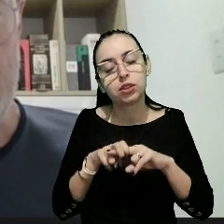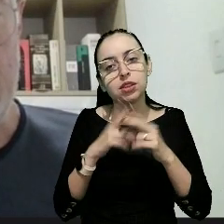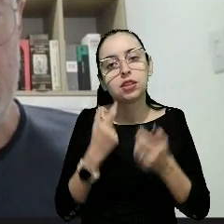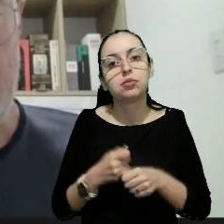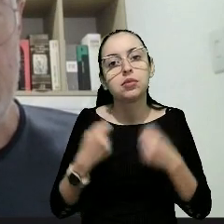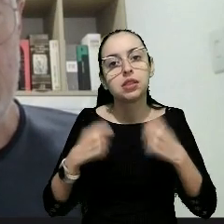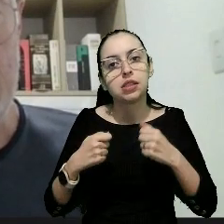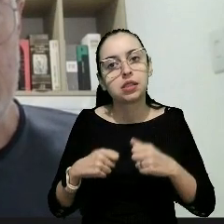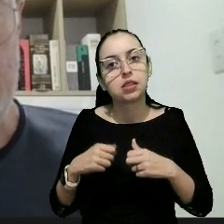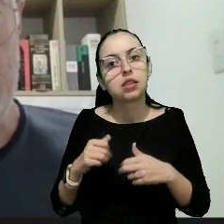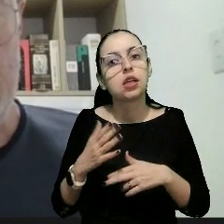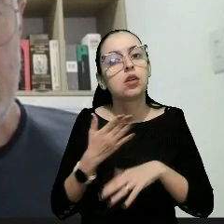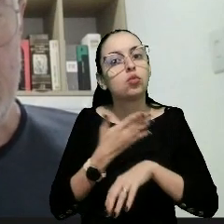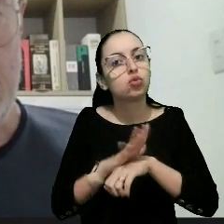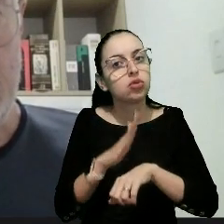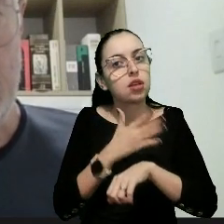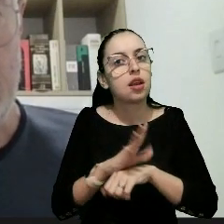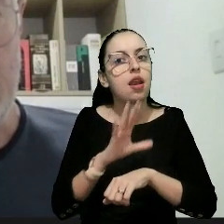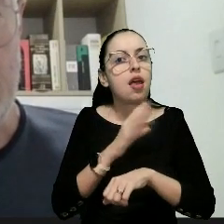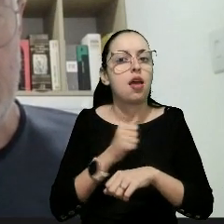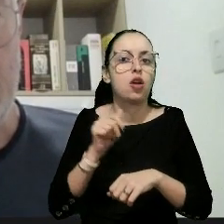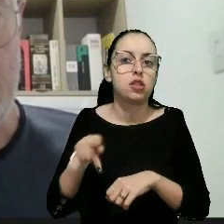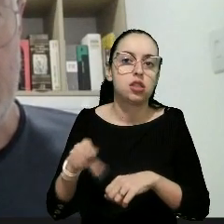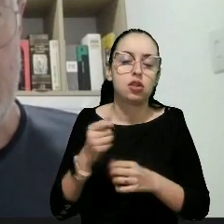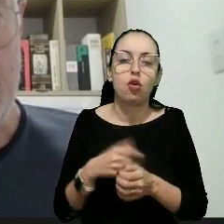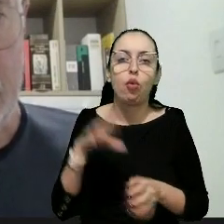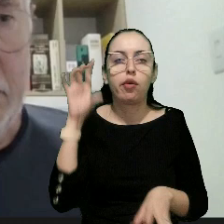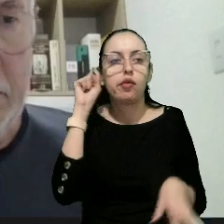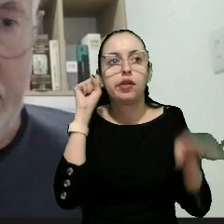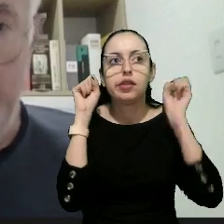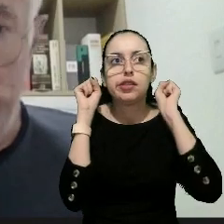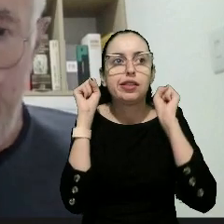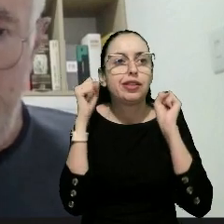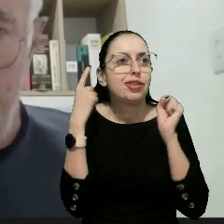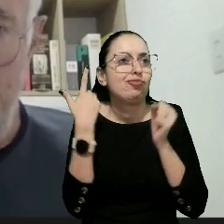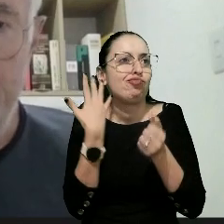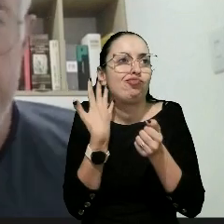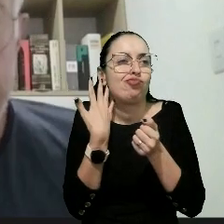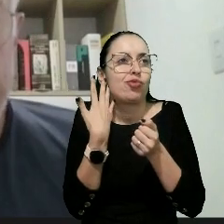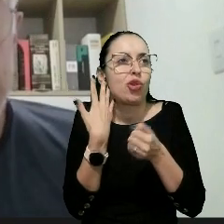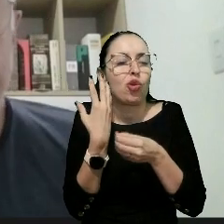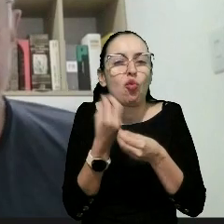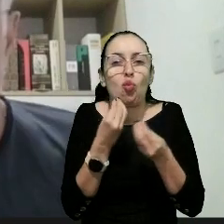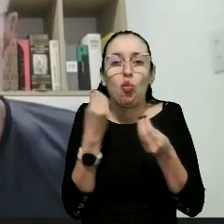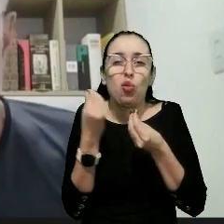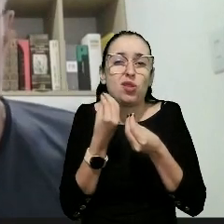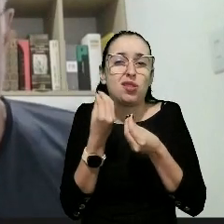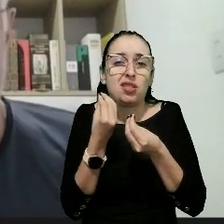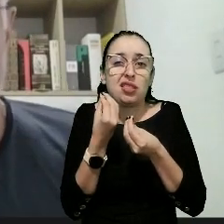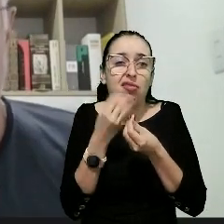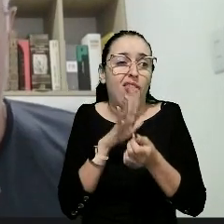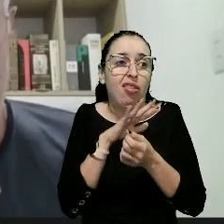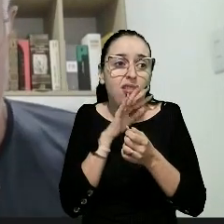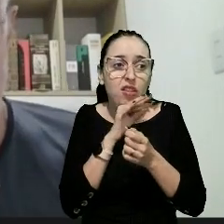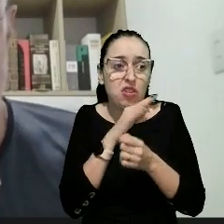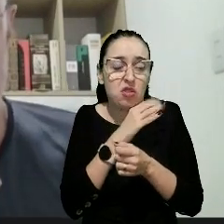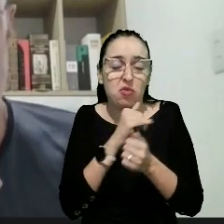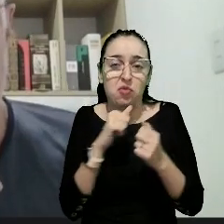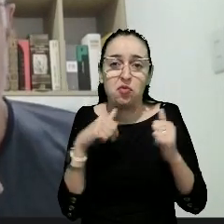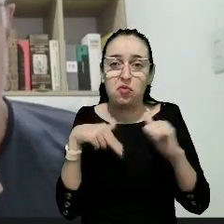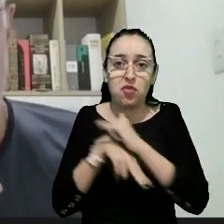muito. Por isso, nós temos que continuar fazendo a nossa parte e ouvir absurdos, e às vezes